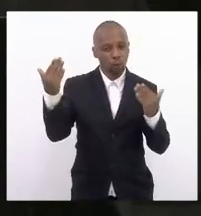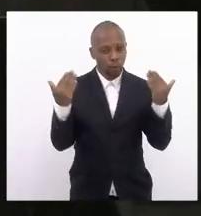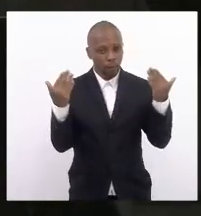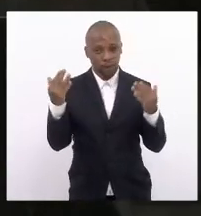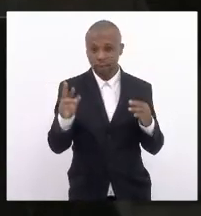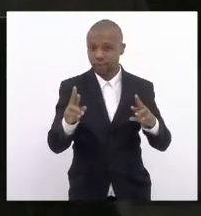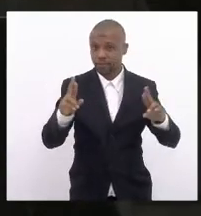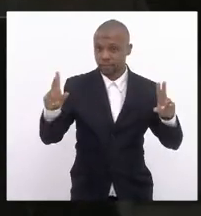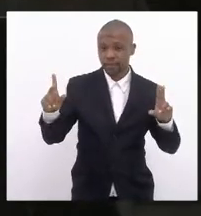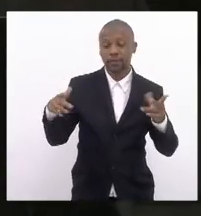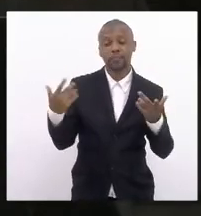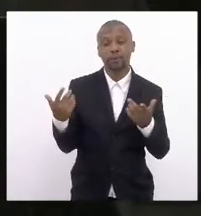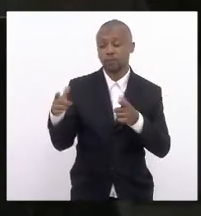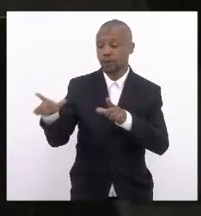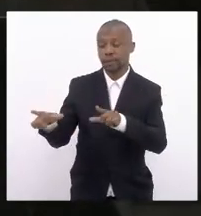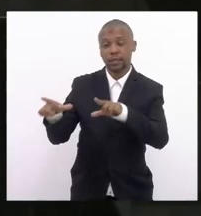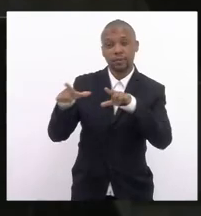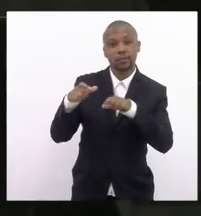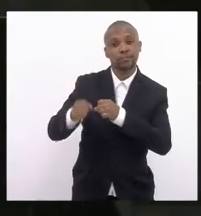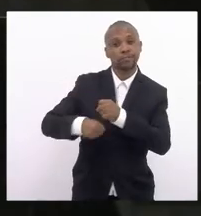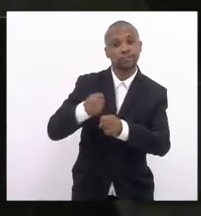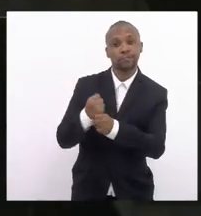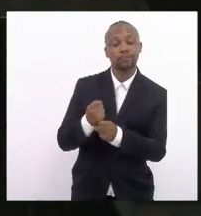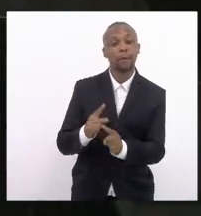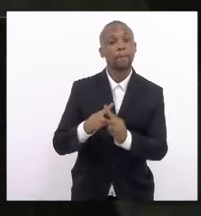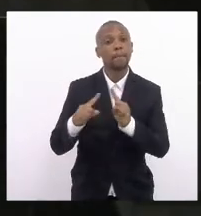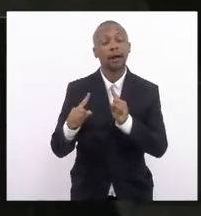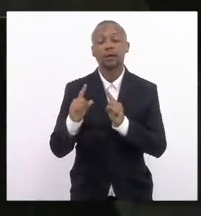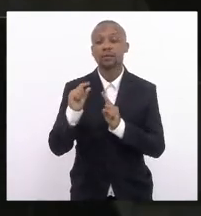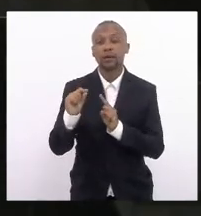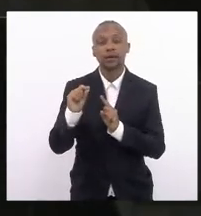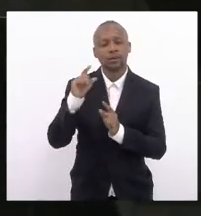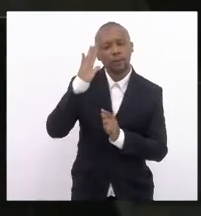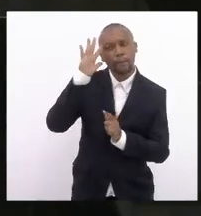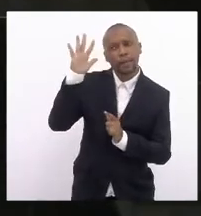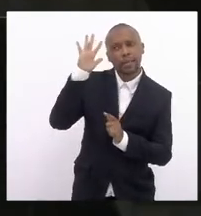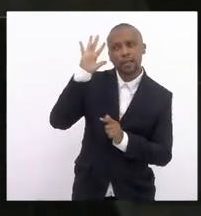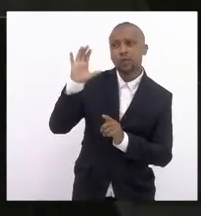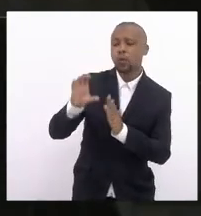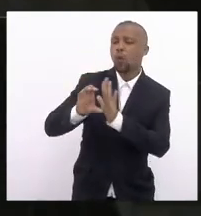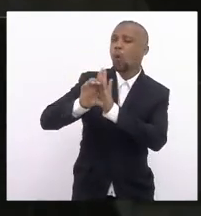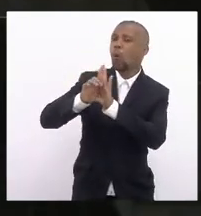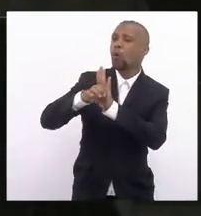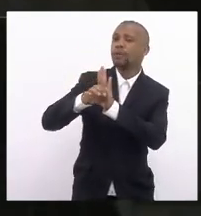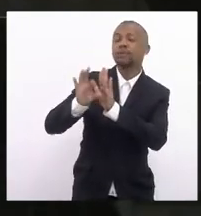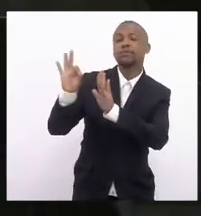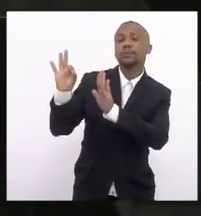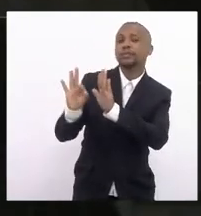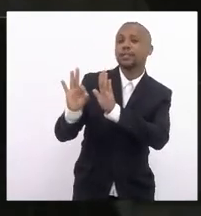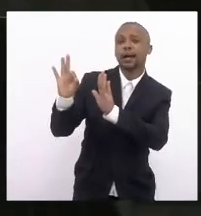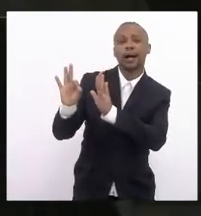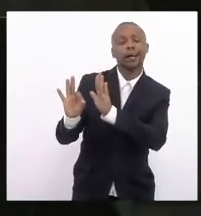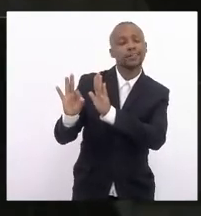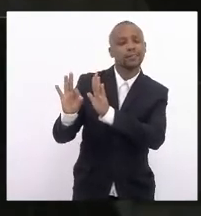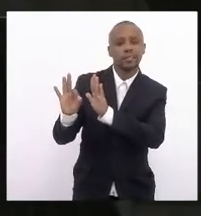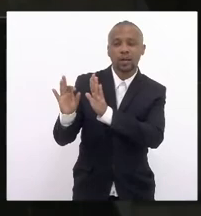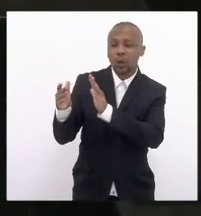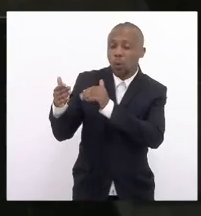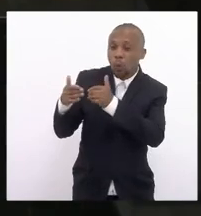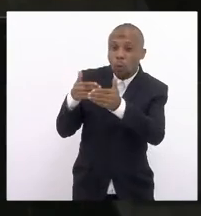anual. O conceito de taxa, em qualquer compêndio